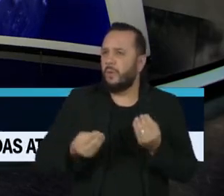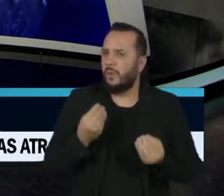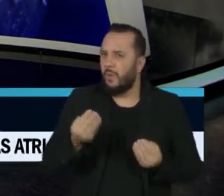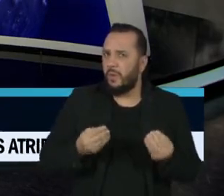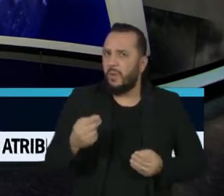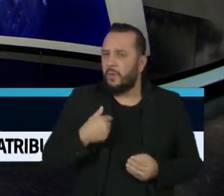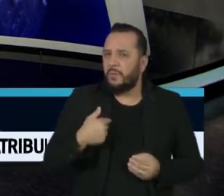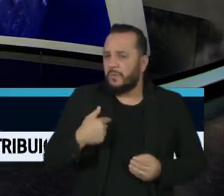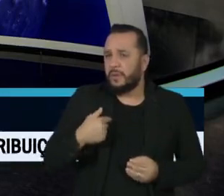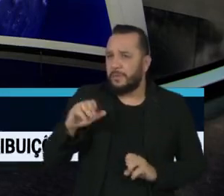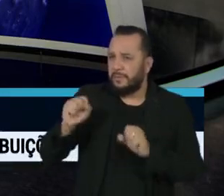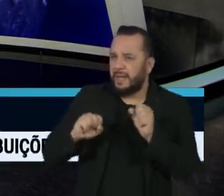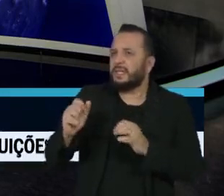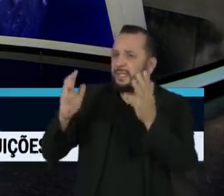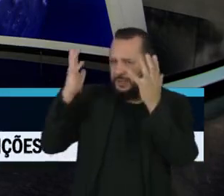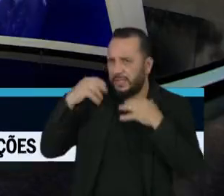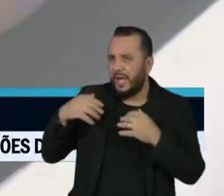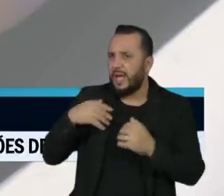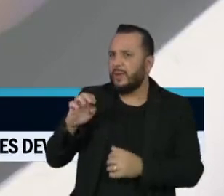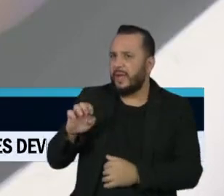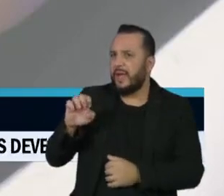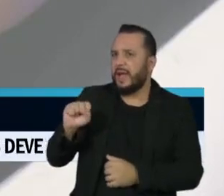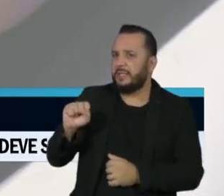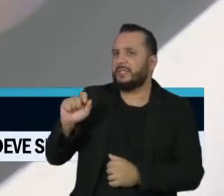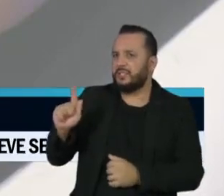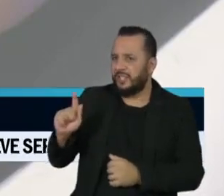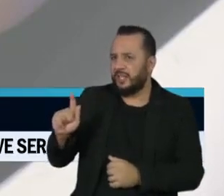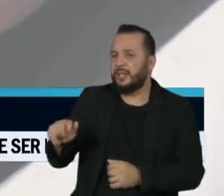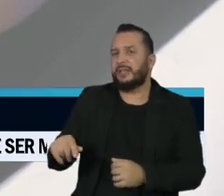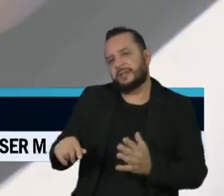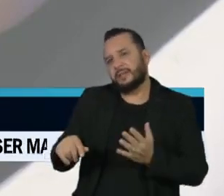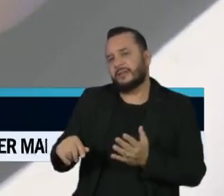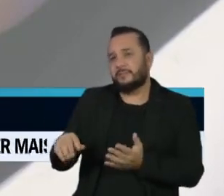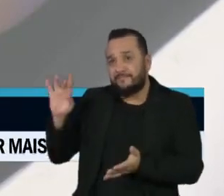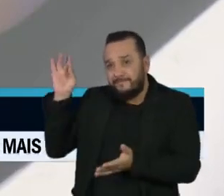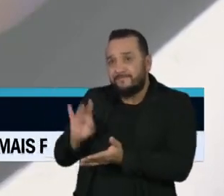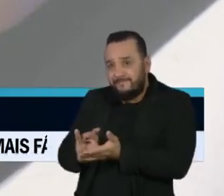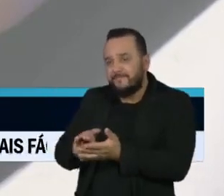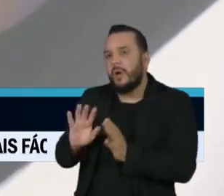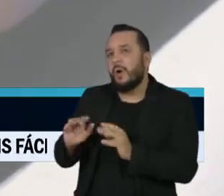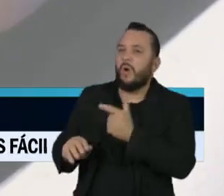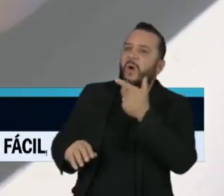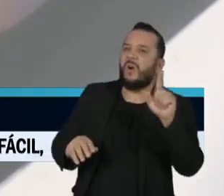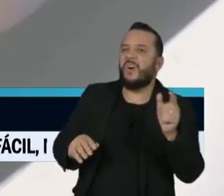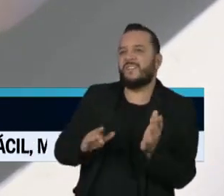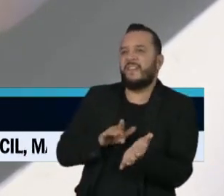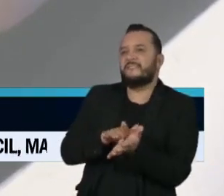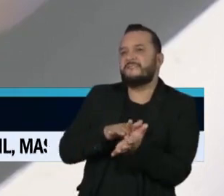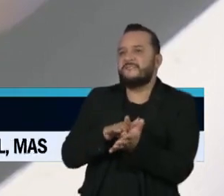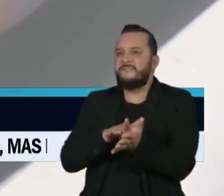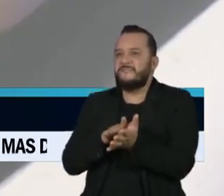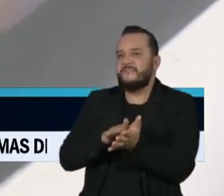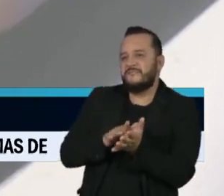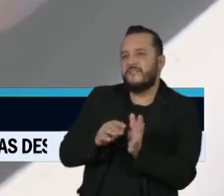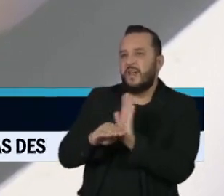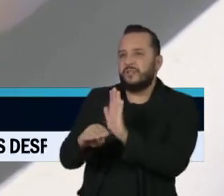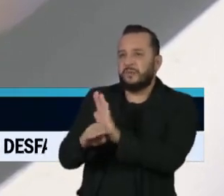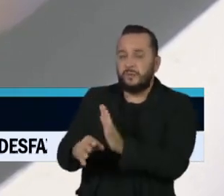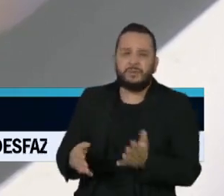a agenda ESG e quais as que fazem greenwashing? Eu acho que não é tão difícil, até porque com a transparência dos